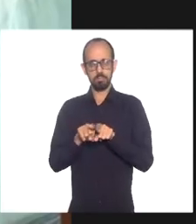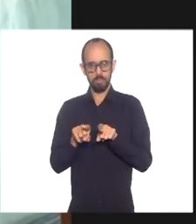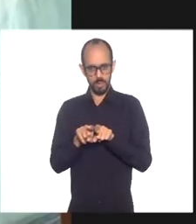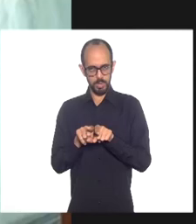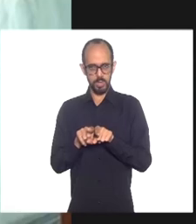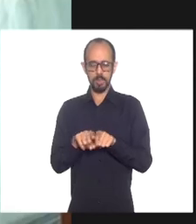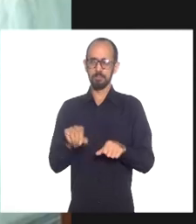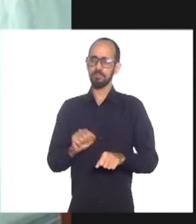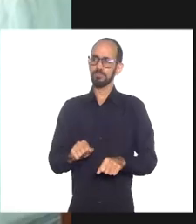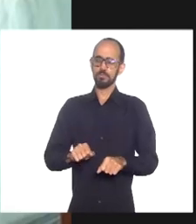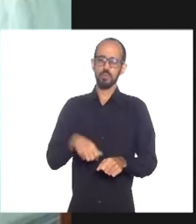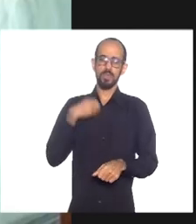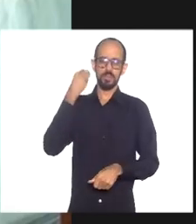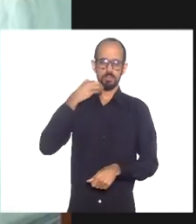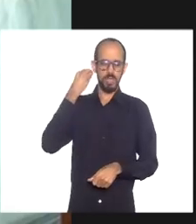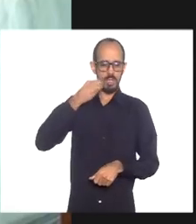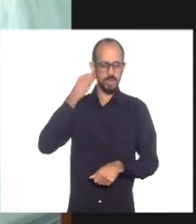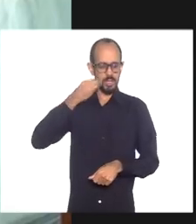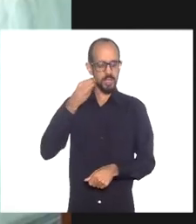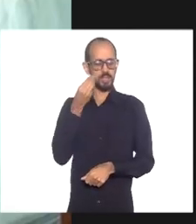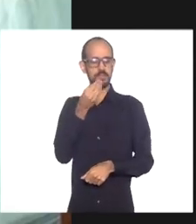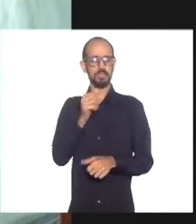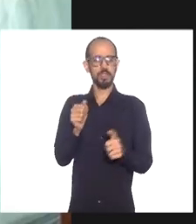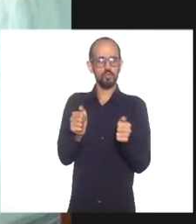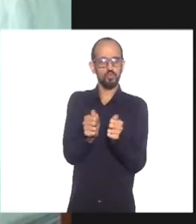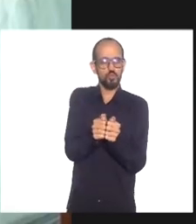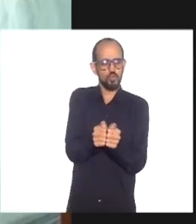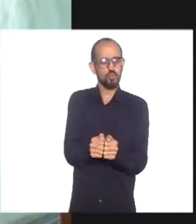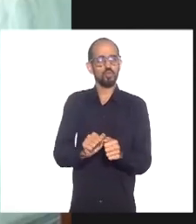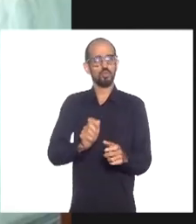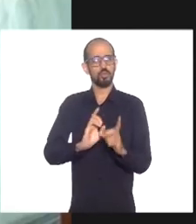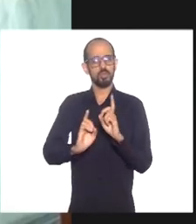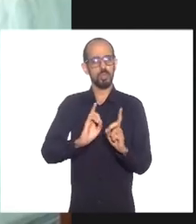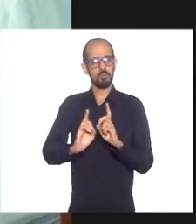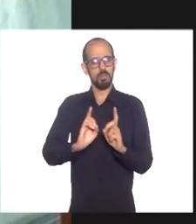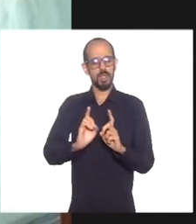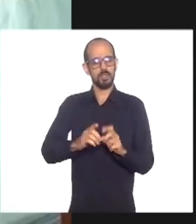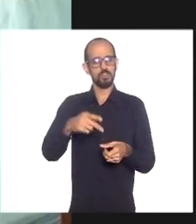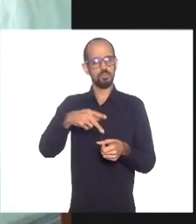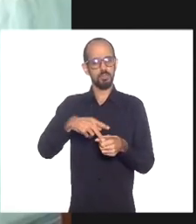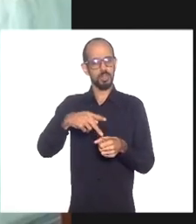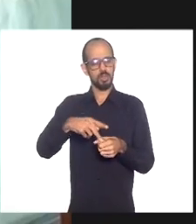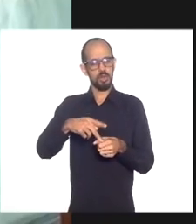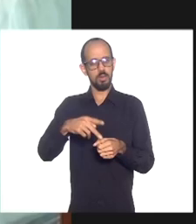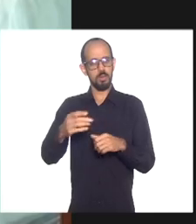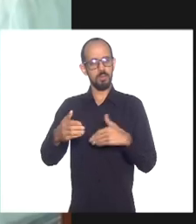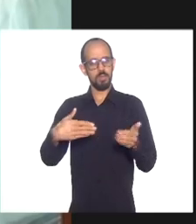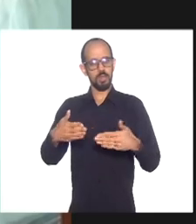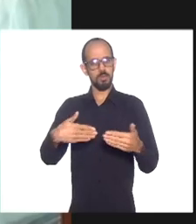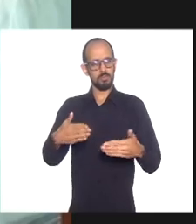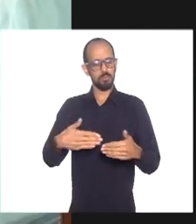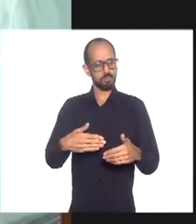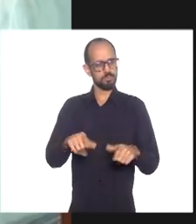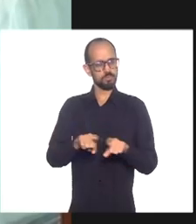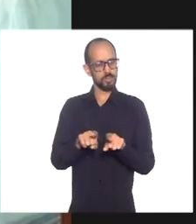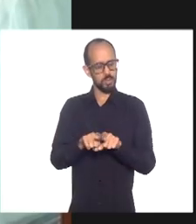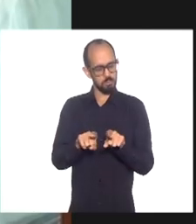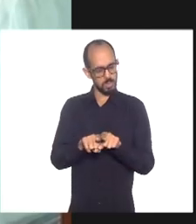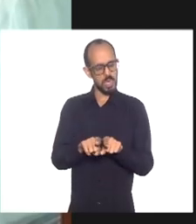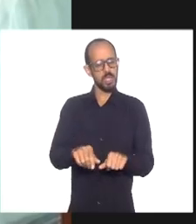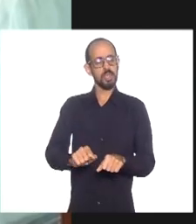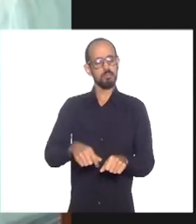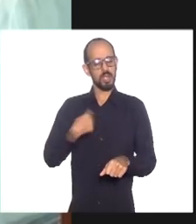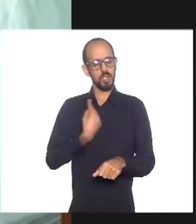com a sua grande experiência no debate do Repetro, na indústria do petróleo e gás, para que